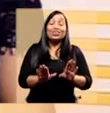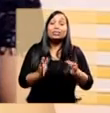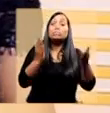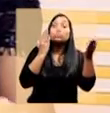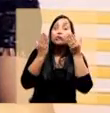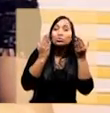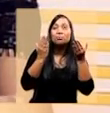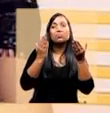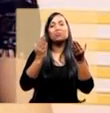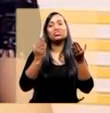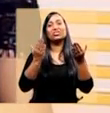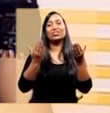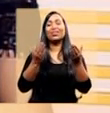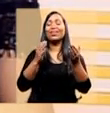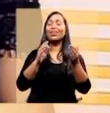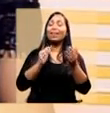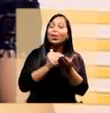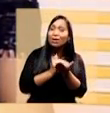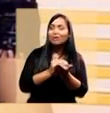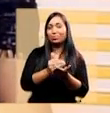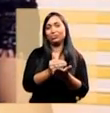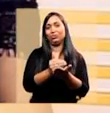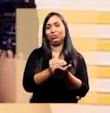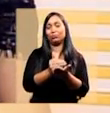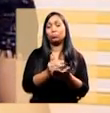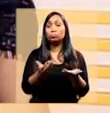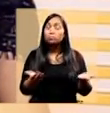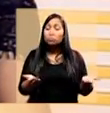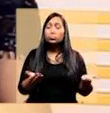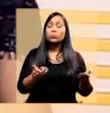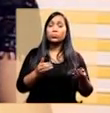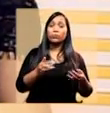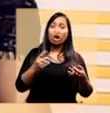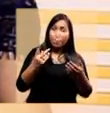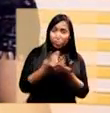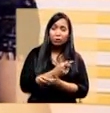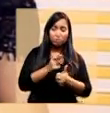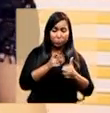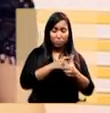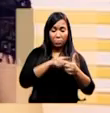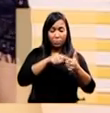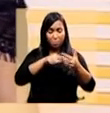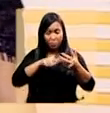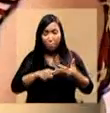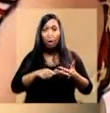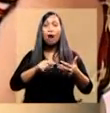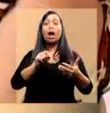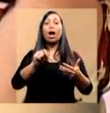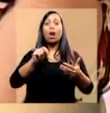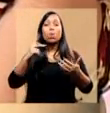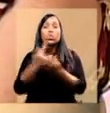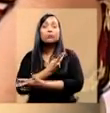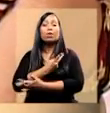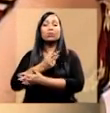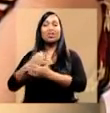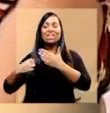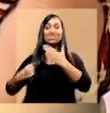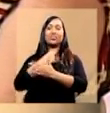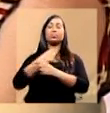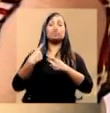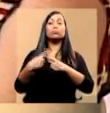as psicológicas, elas são iniciais. Quando chega a agressão física, é porque a mulher está bem